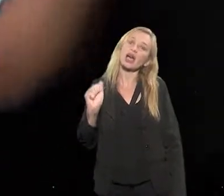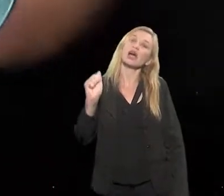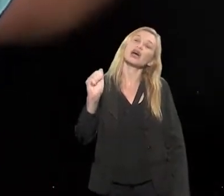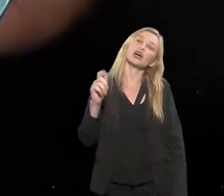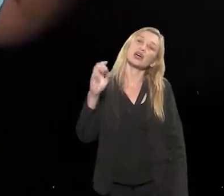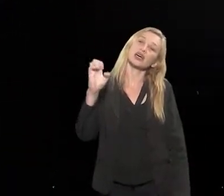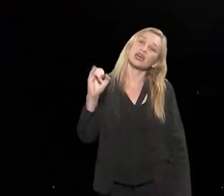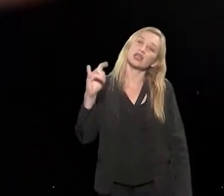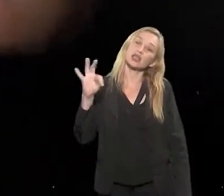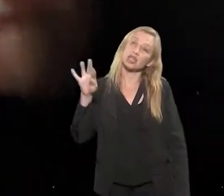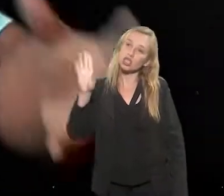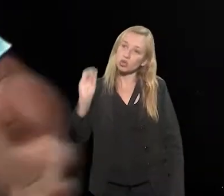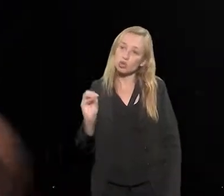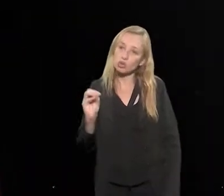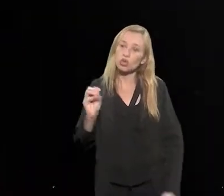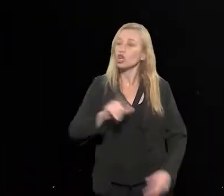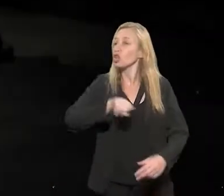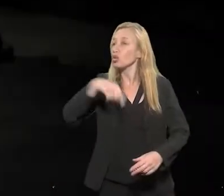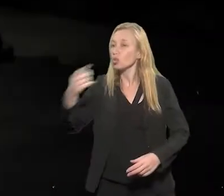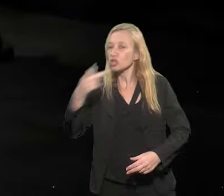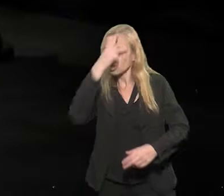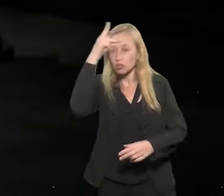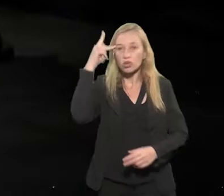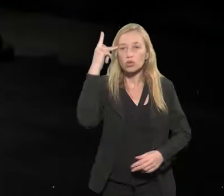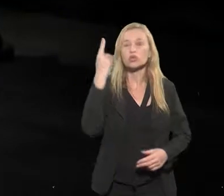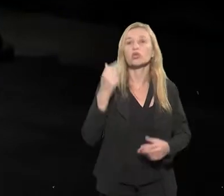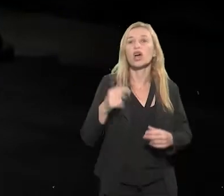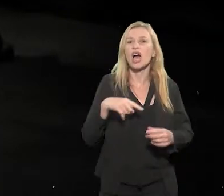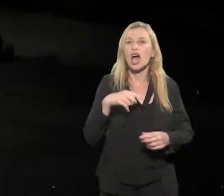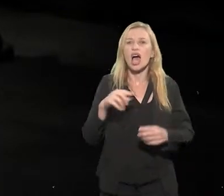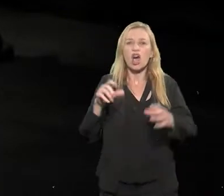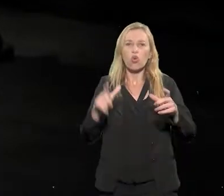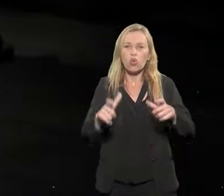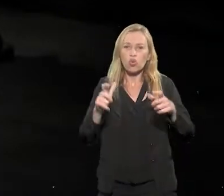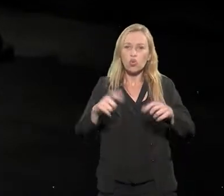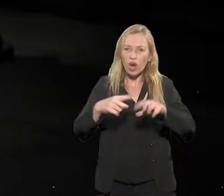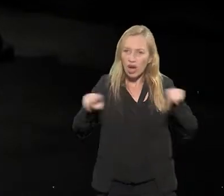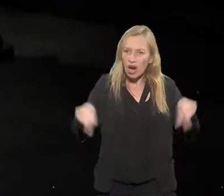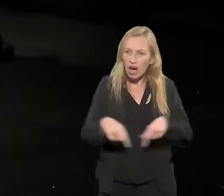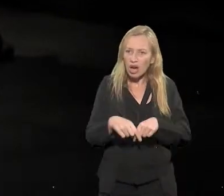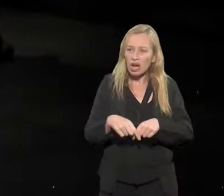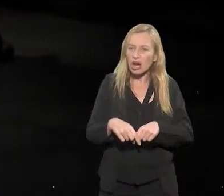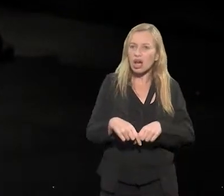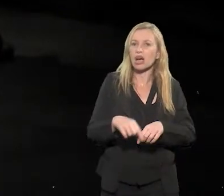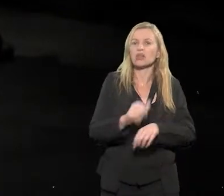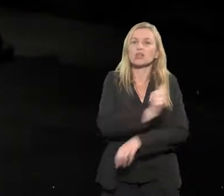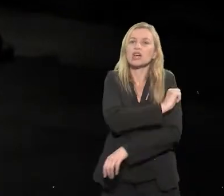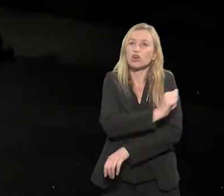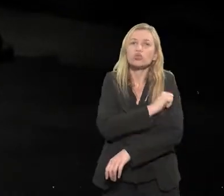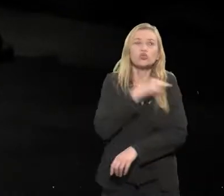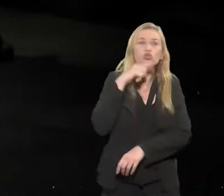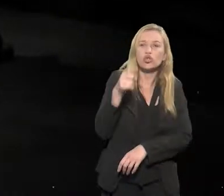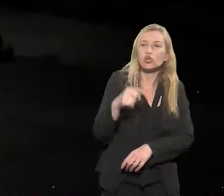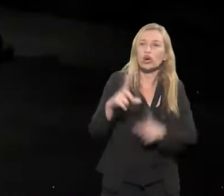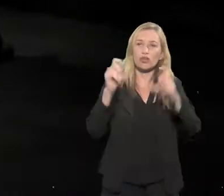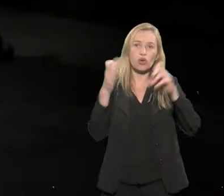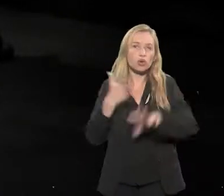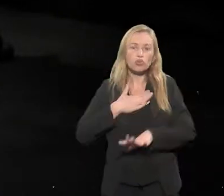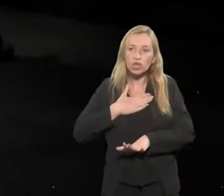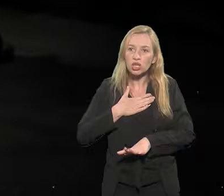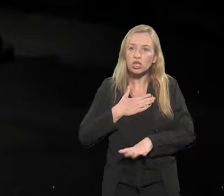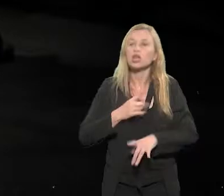fotos artísticas, preta e branca, com luzes. A turma duvidou de que aquela foto fosse minha. Aí,